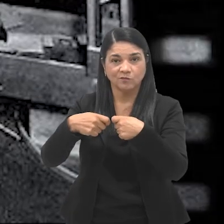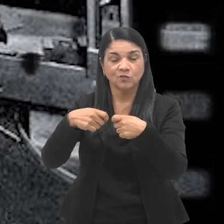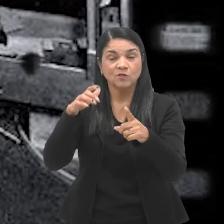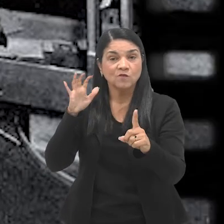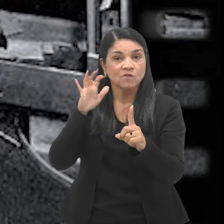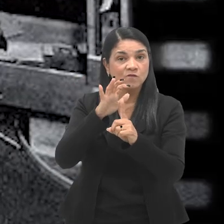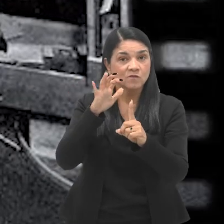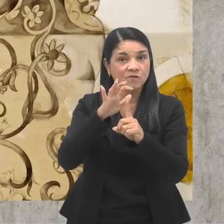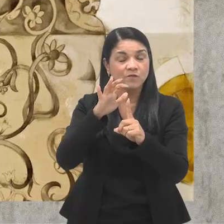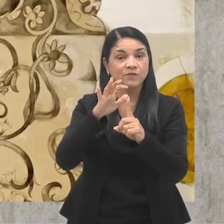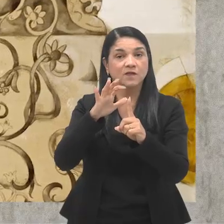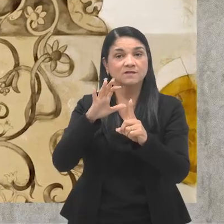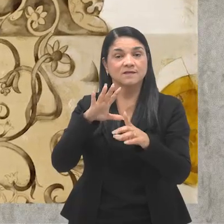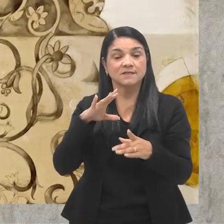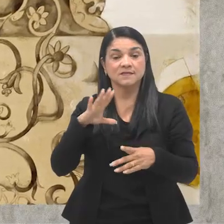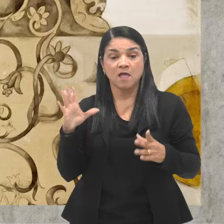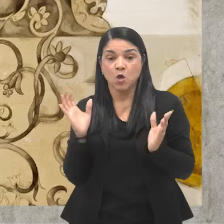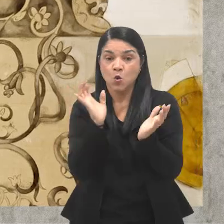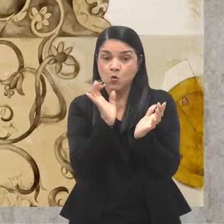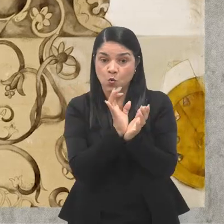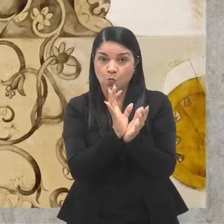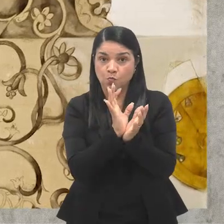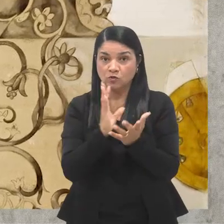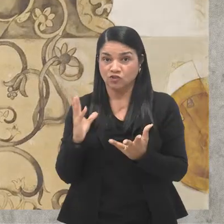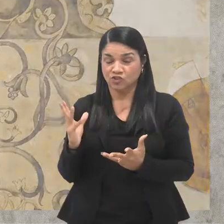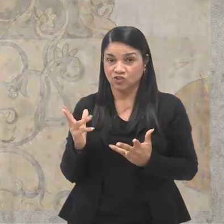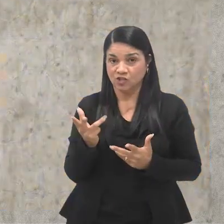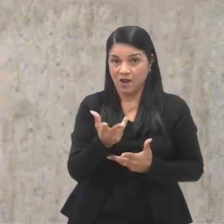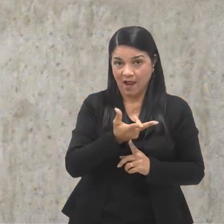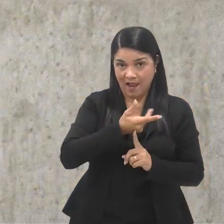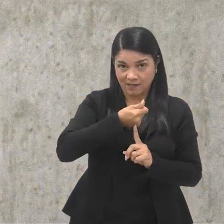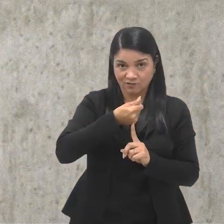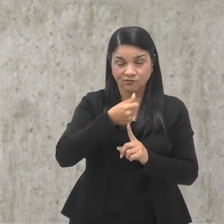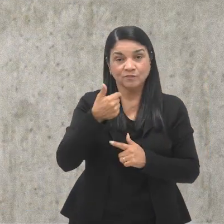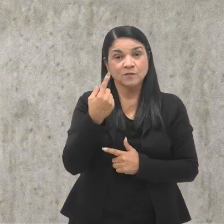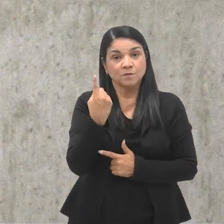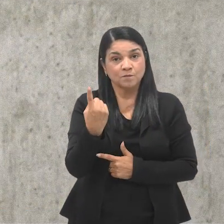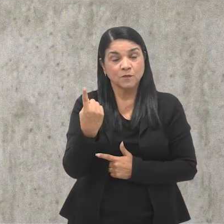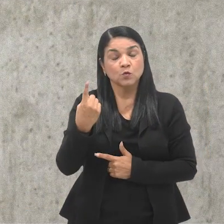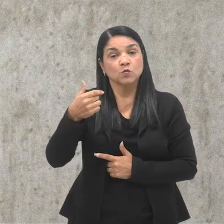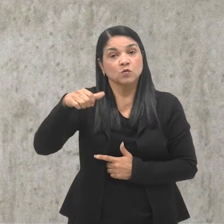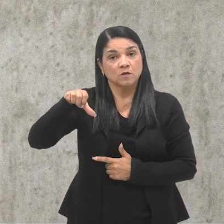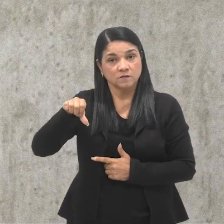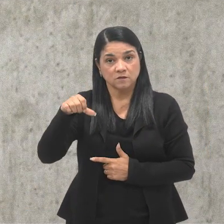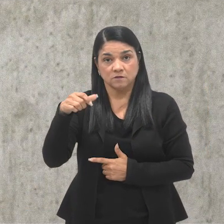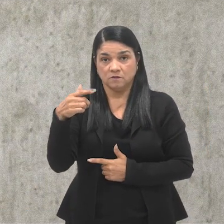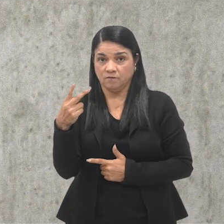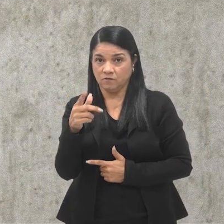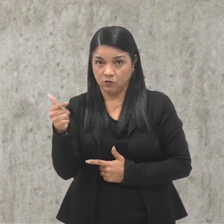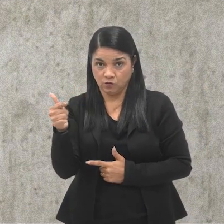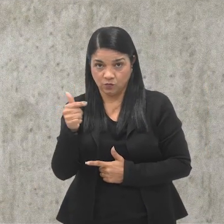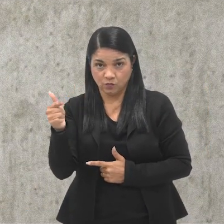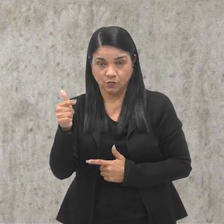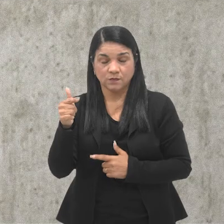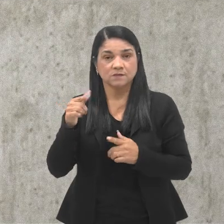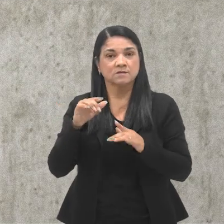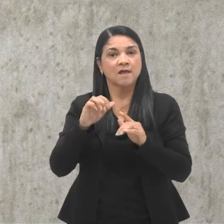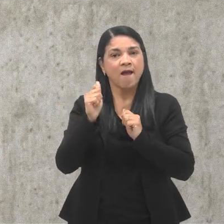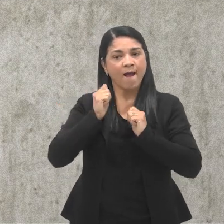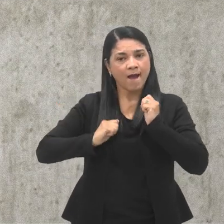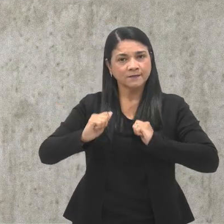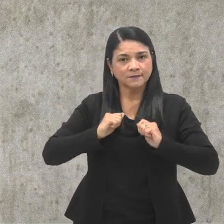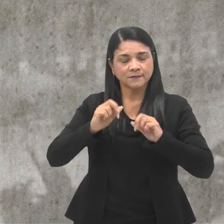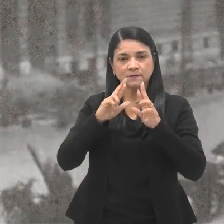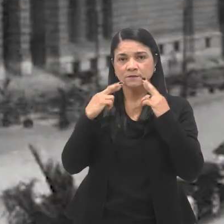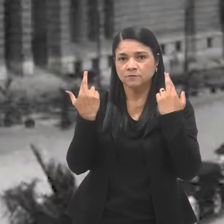sociais e econômicos. Influenciados pela vanguarda internacional, em 1922, artistas